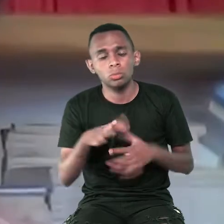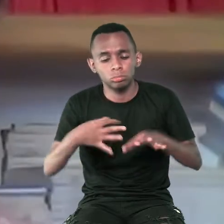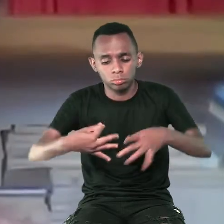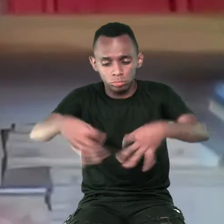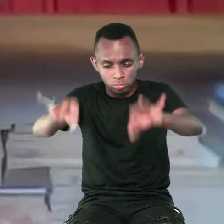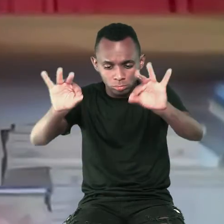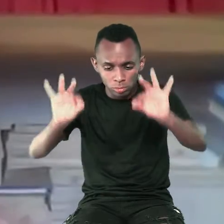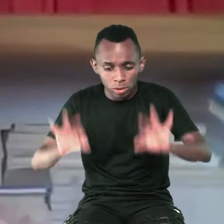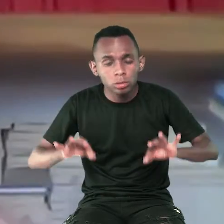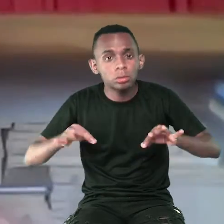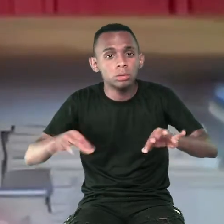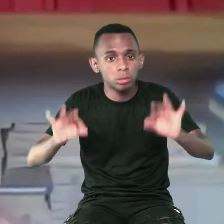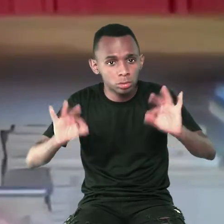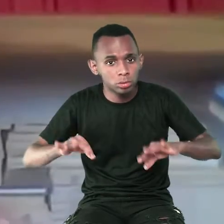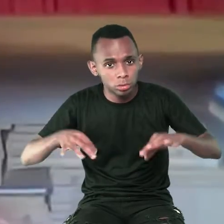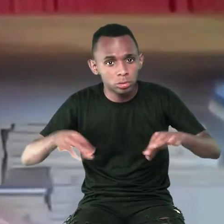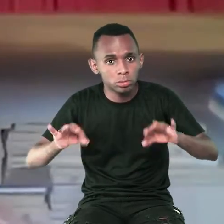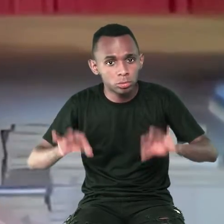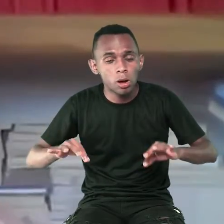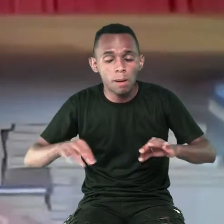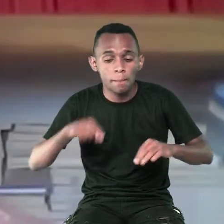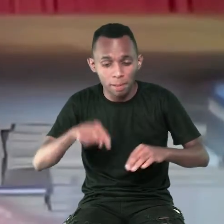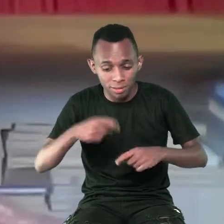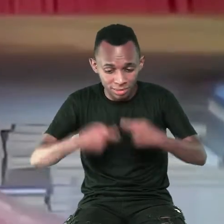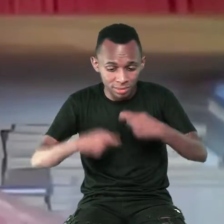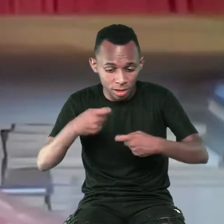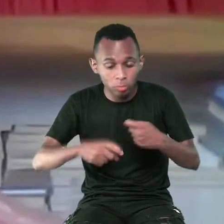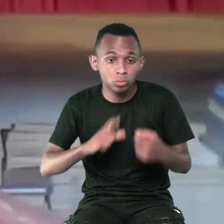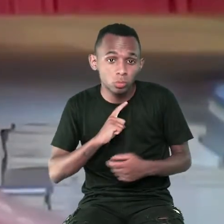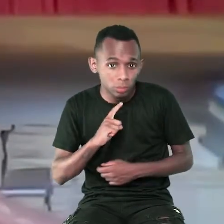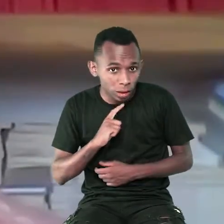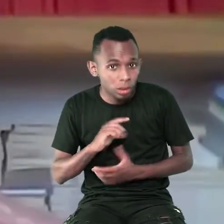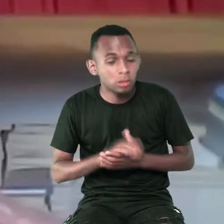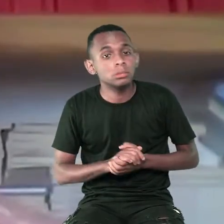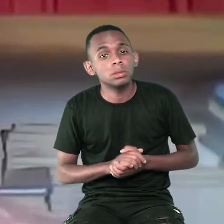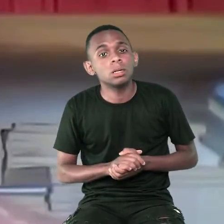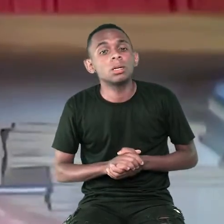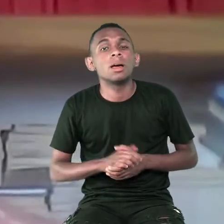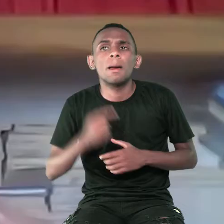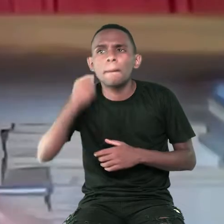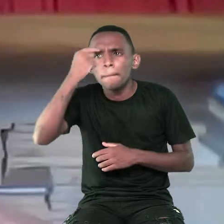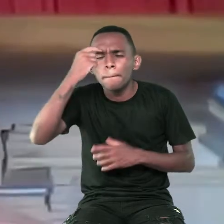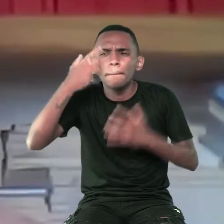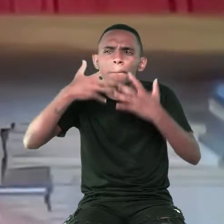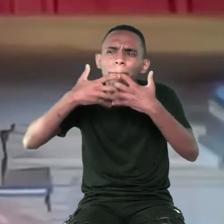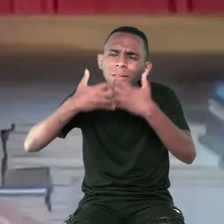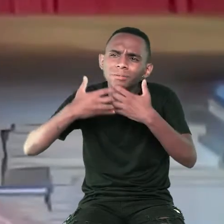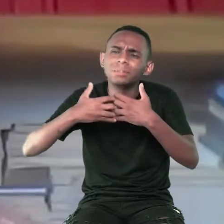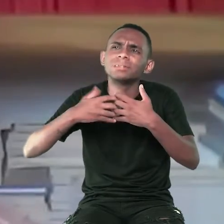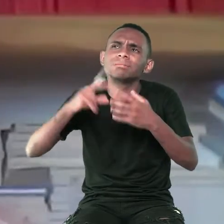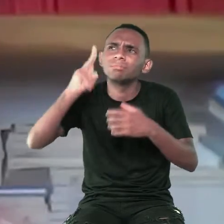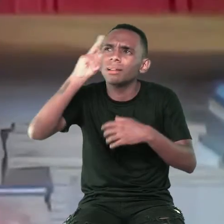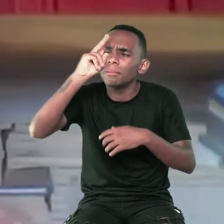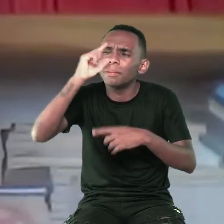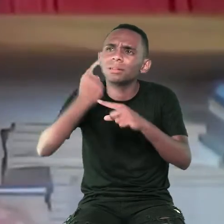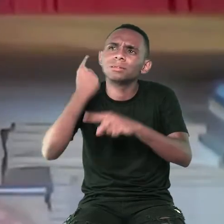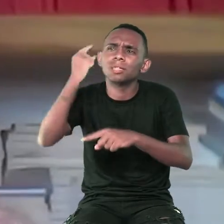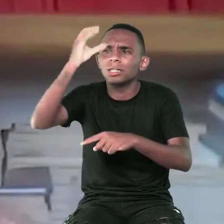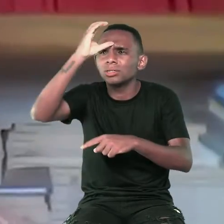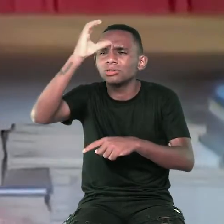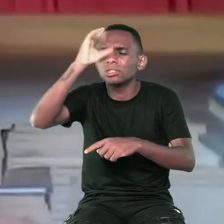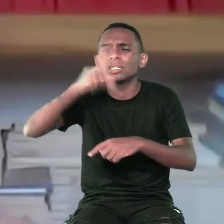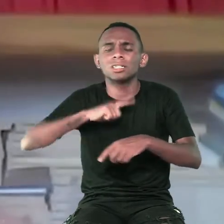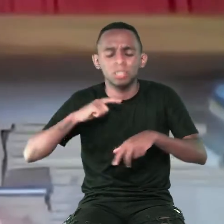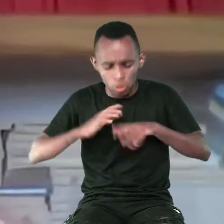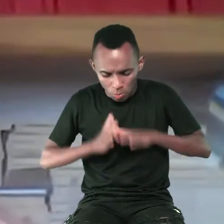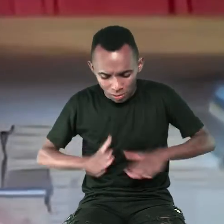toalha na estrada para ter uma relação sexual, pensando na tia dela, que tinha deixado uma saia